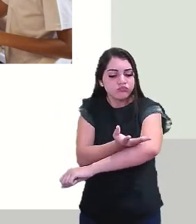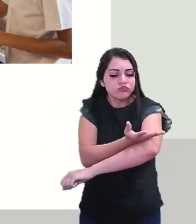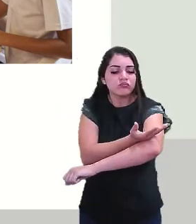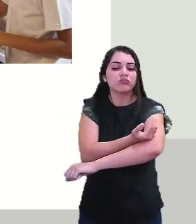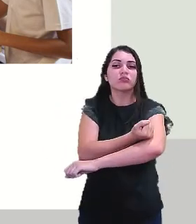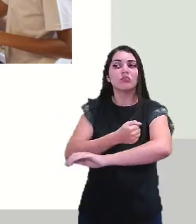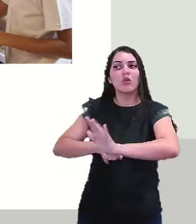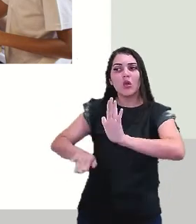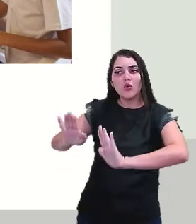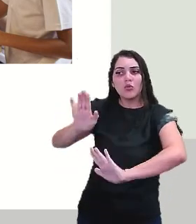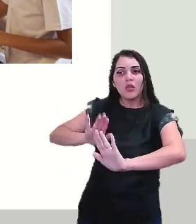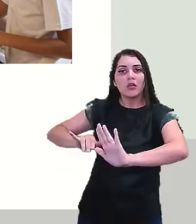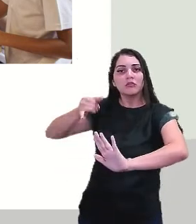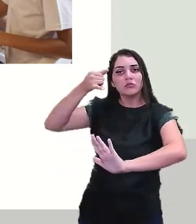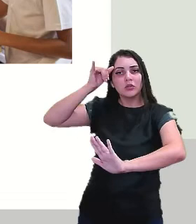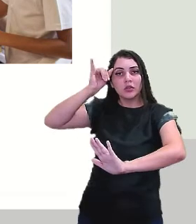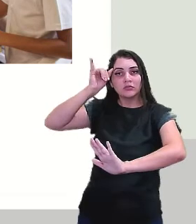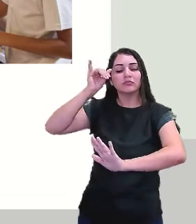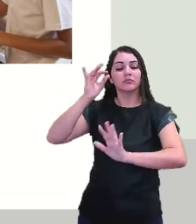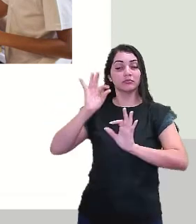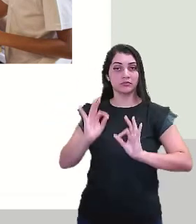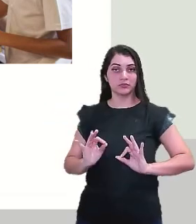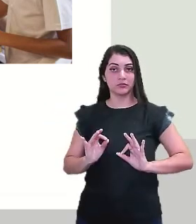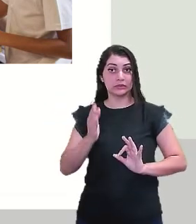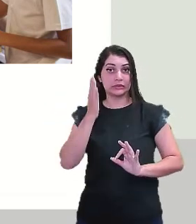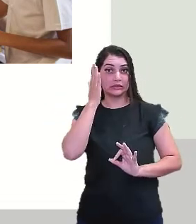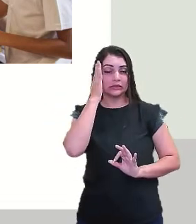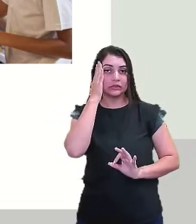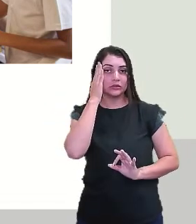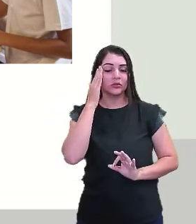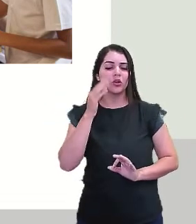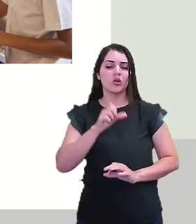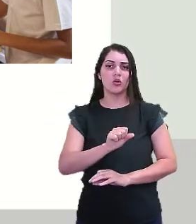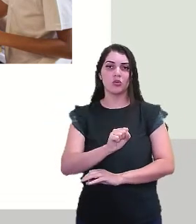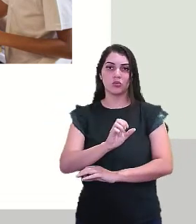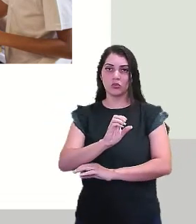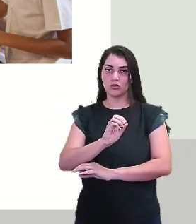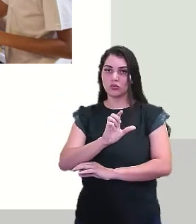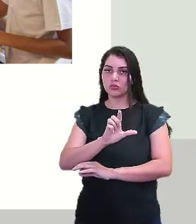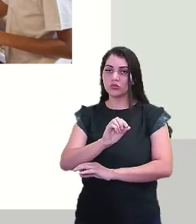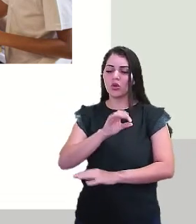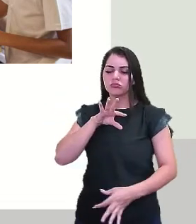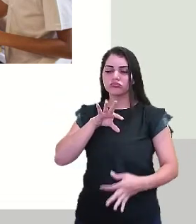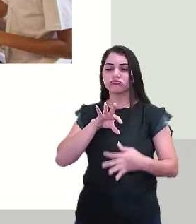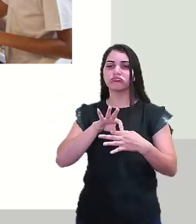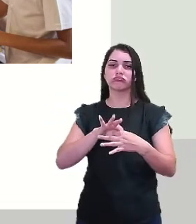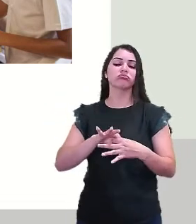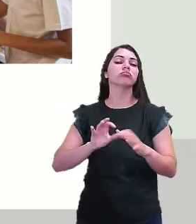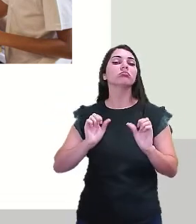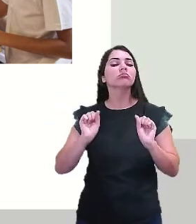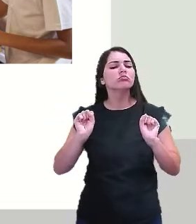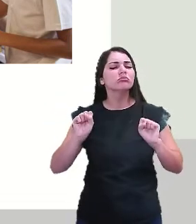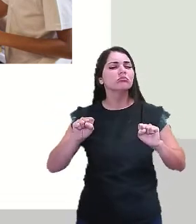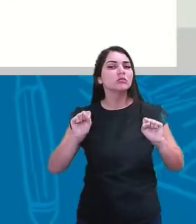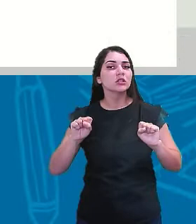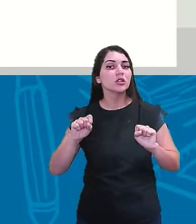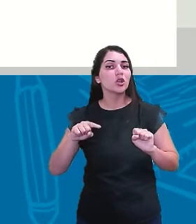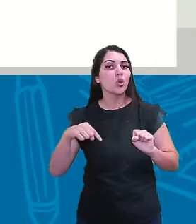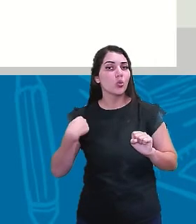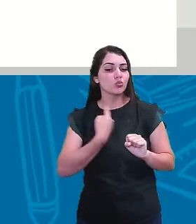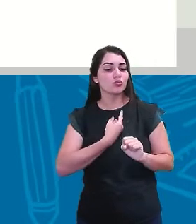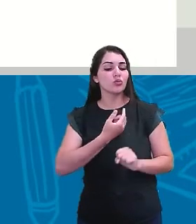na pecuária. Entendeu agora? Então, o solo está ligado, sim, certo? Com o nosso